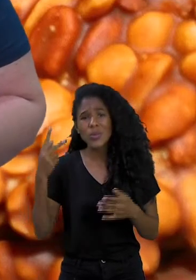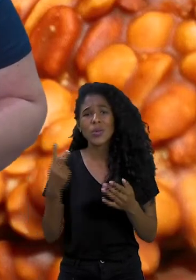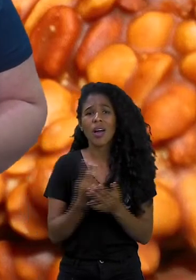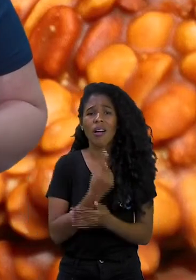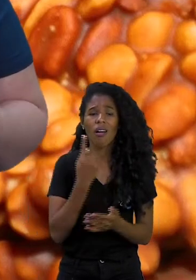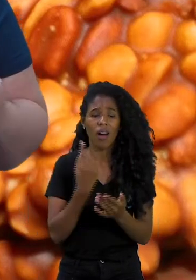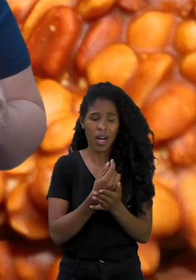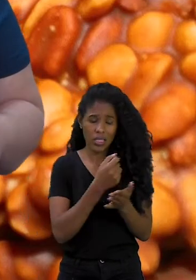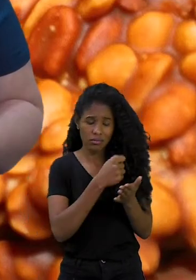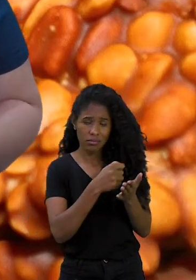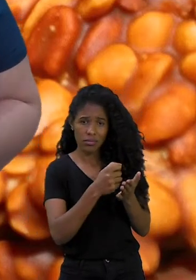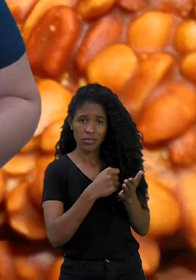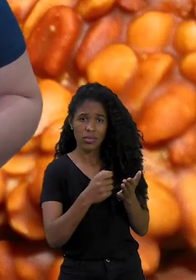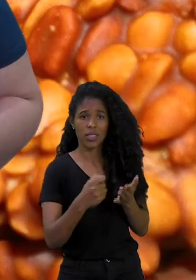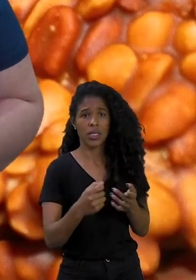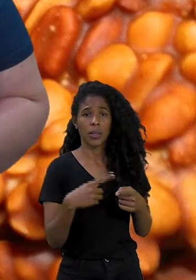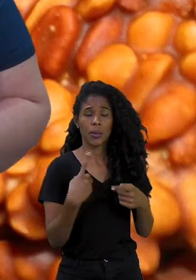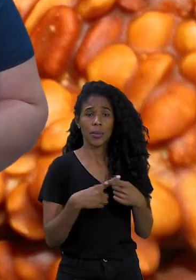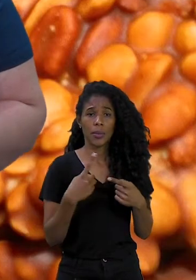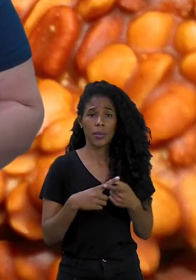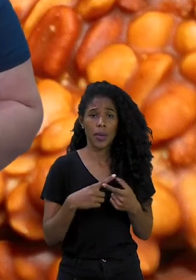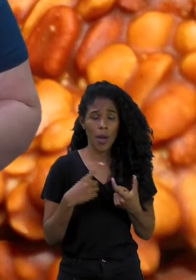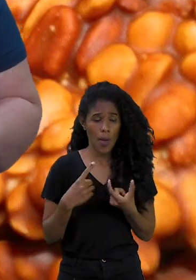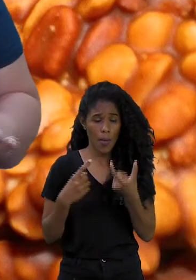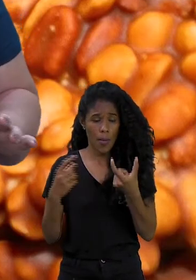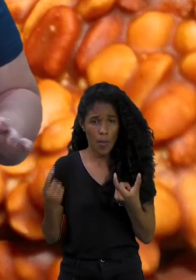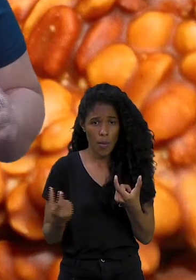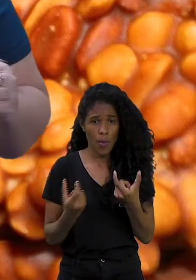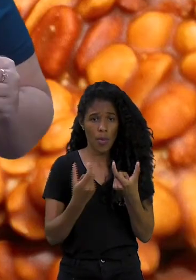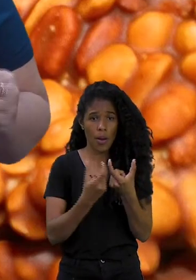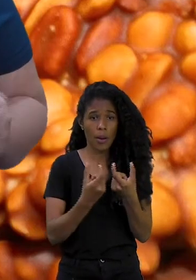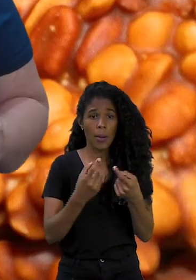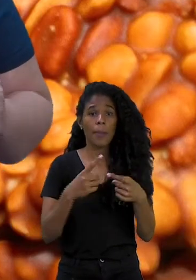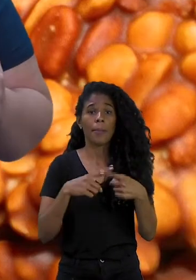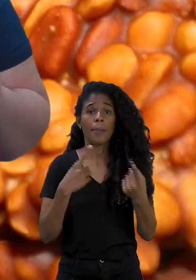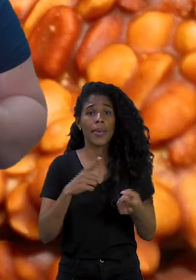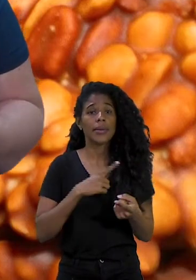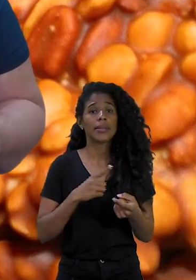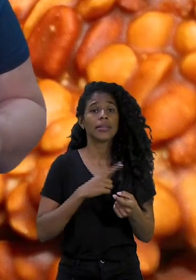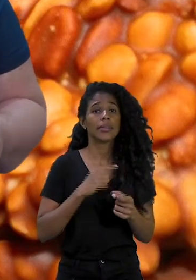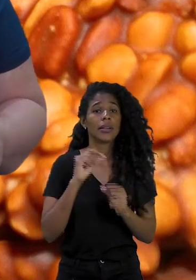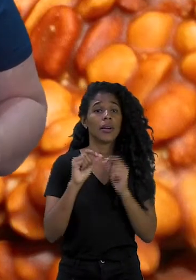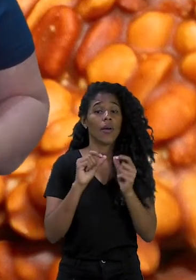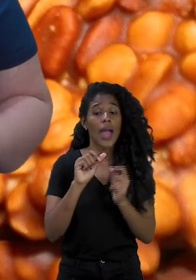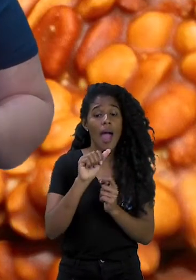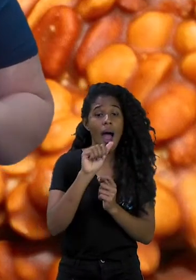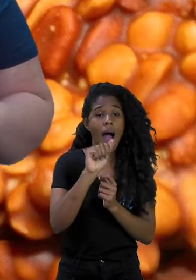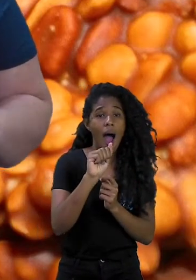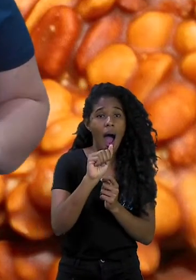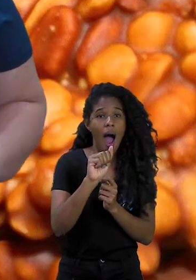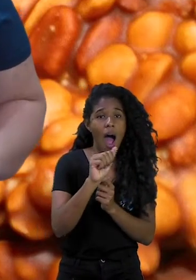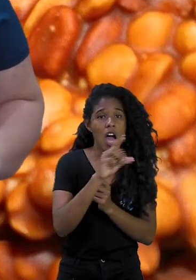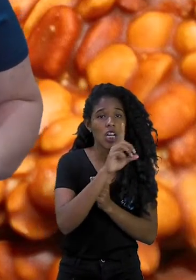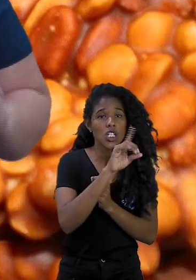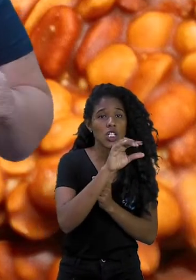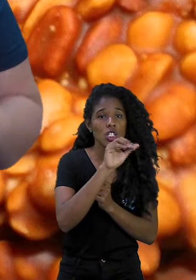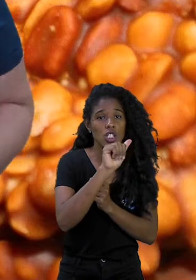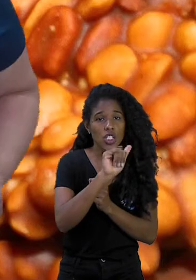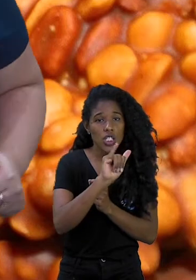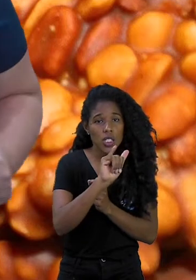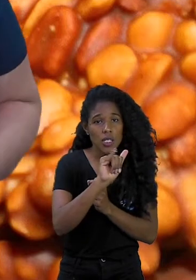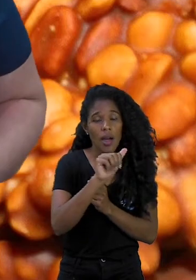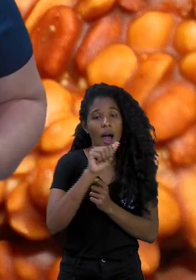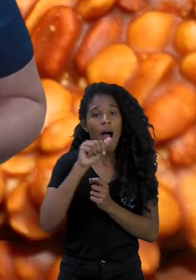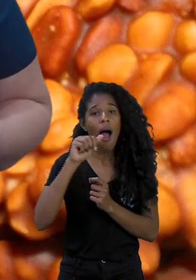composta e ele apresenta elemento de ligação. Então, você não vai utilizar o hífen. Exceto, aí tem